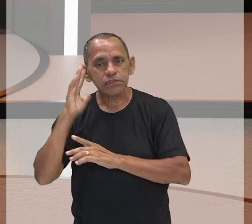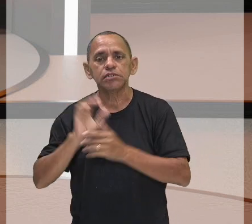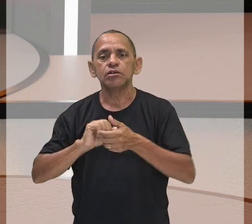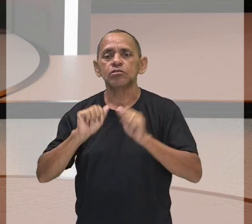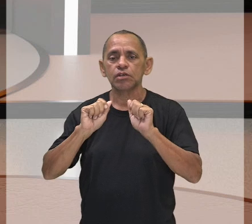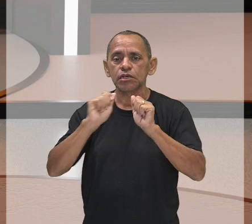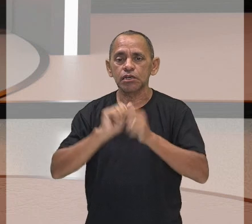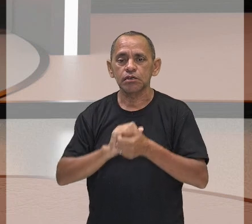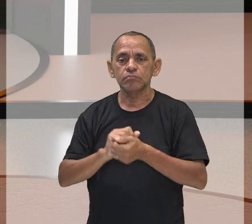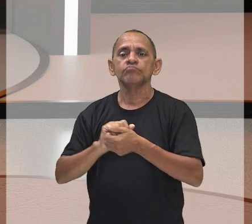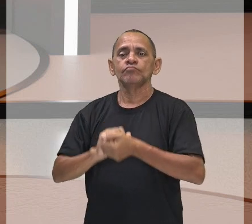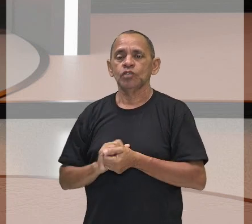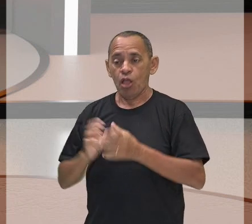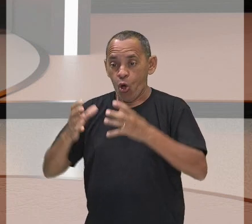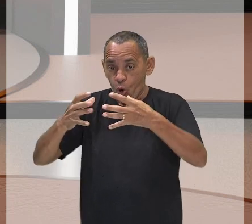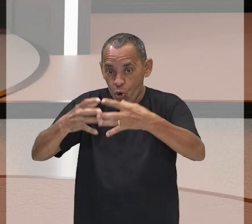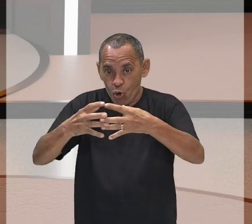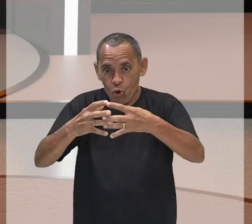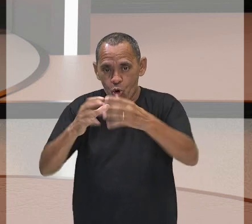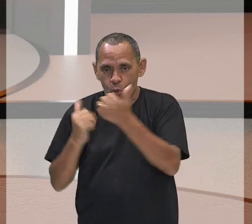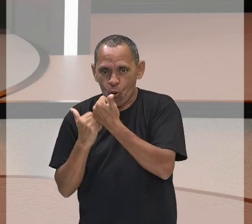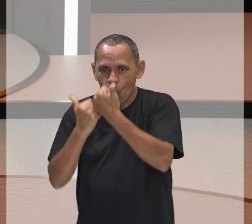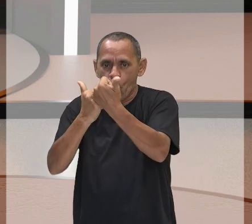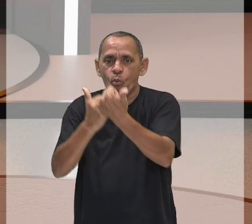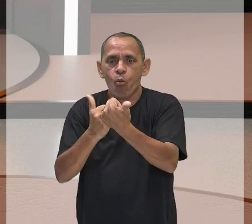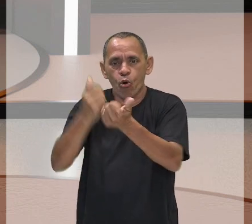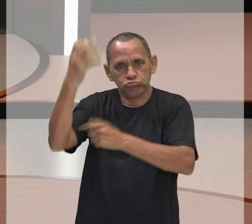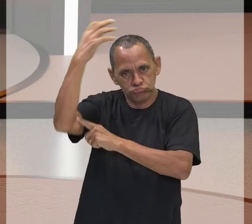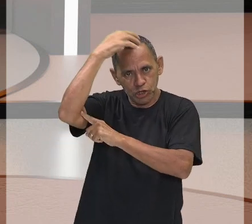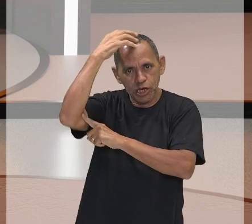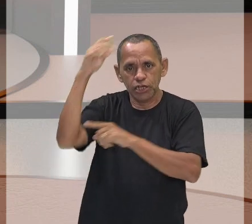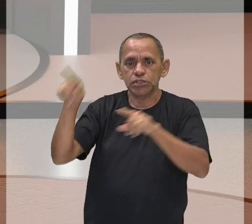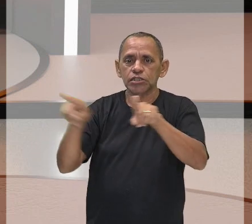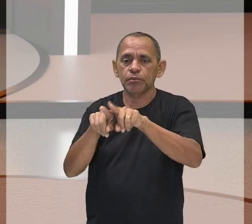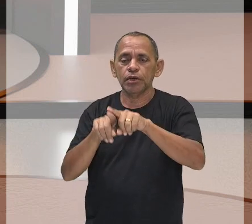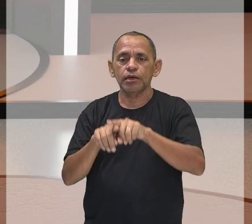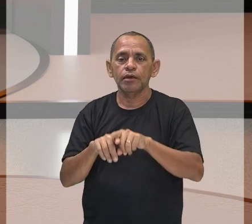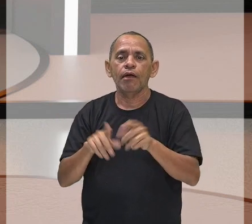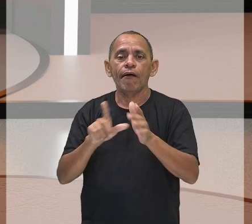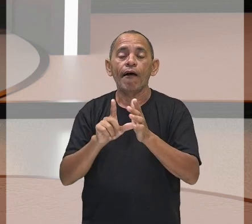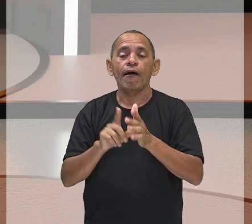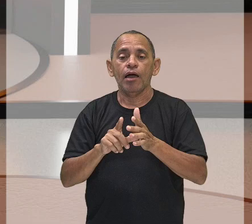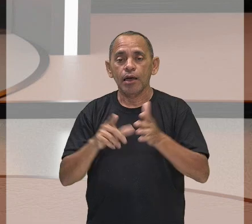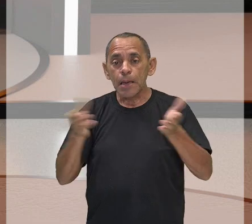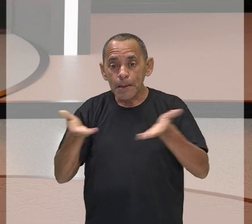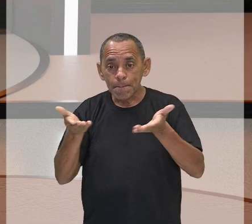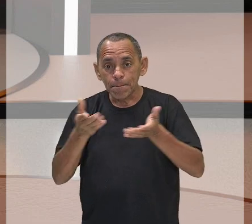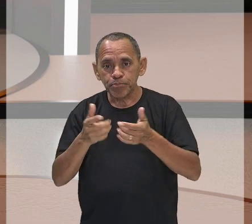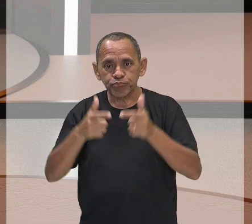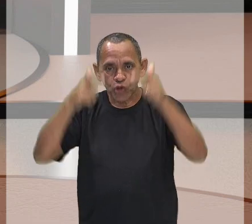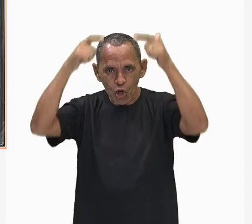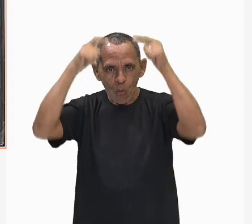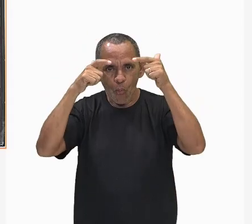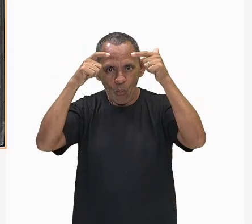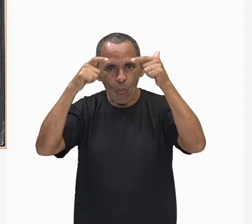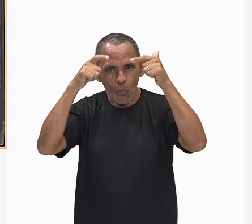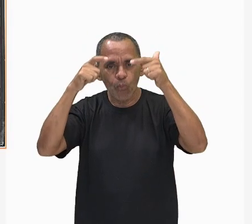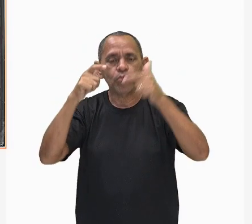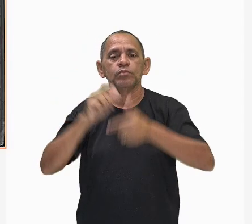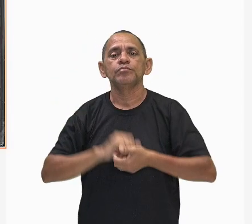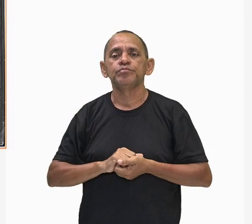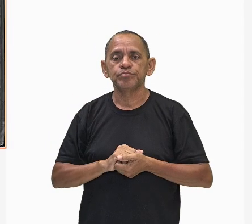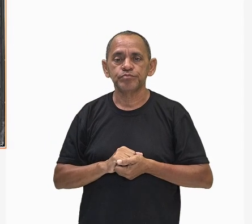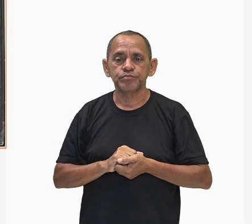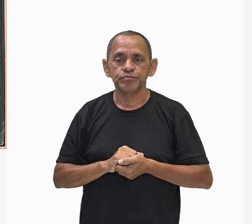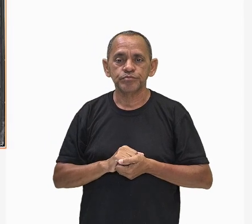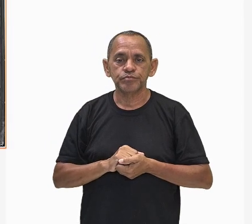principalmente a figura do próprio rei, do próprio príncipe regente que vai se transformar em rei naquele momento. Vamos adiante,